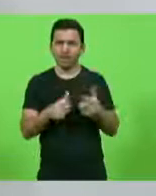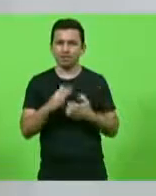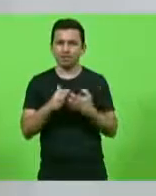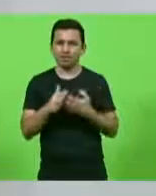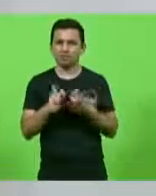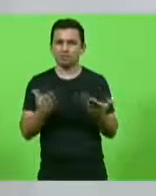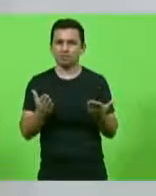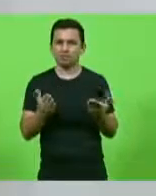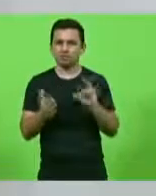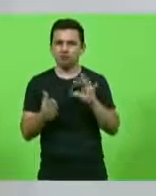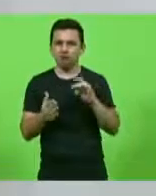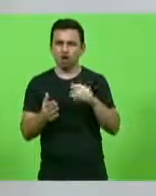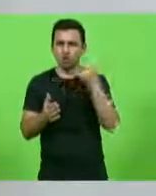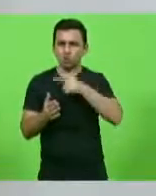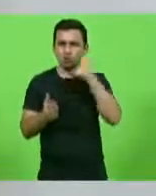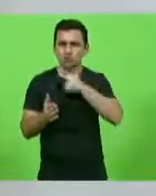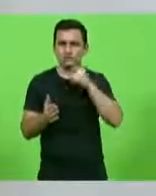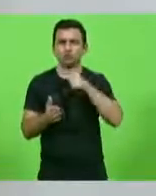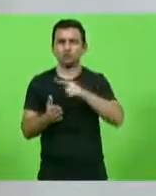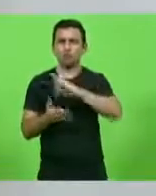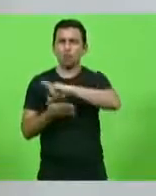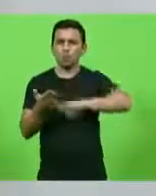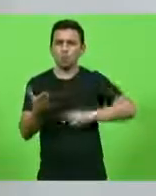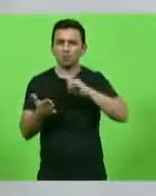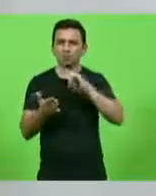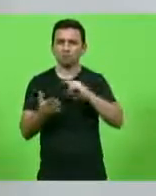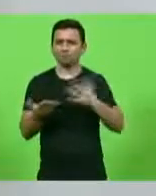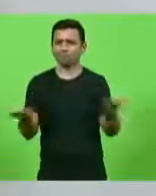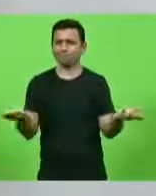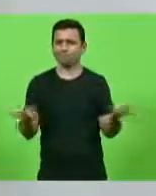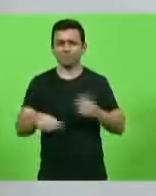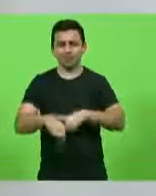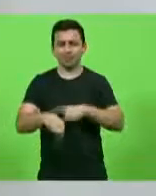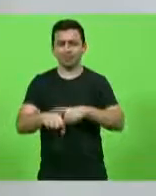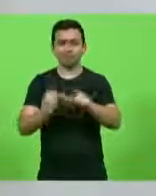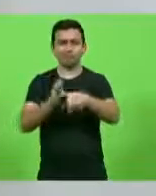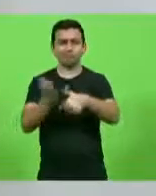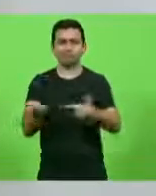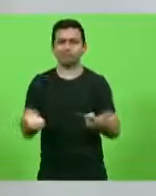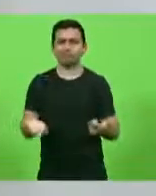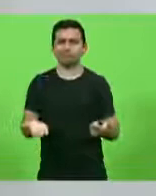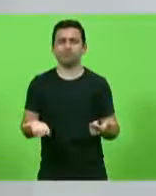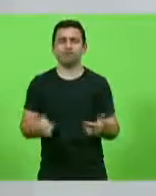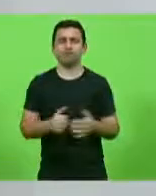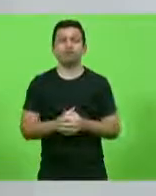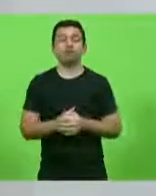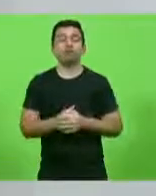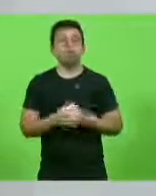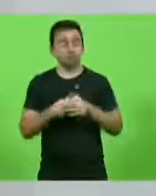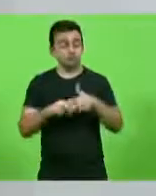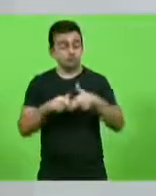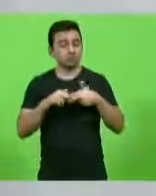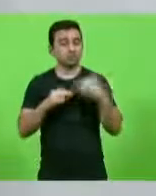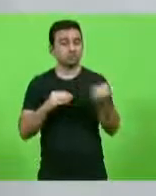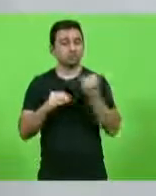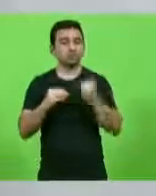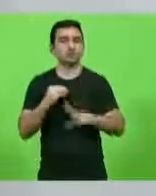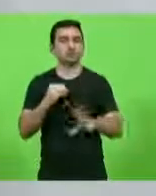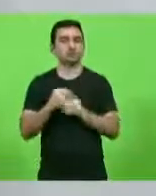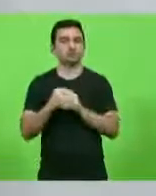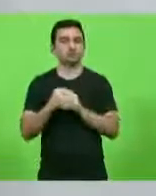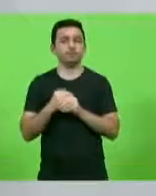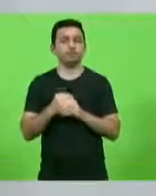poder colocar só para arrumar documento? Quanto tempo ela vai fazer isso? Um tempão. Então, por isso, essas emendas são importantes e de grande